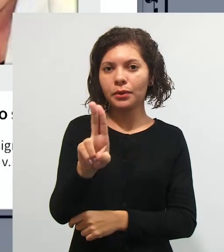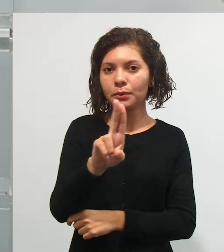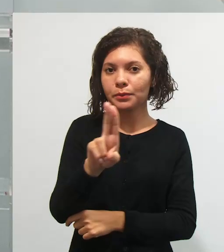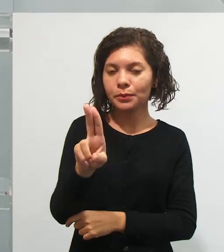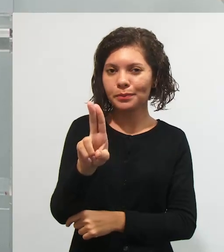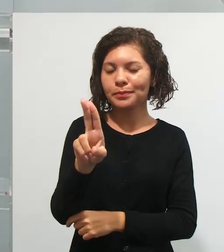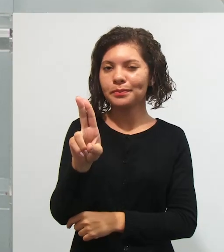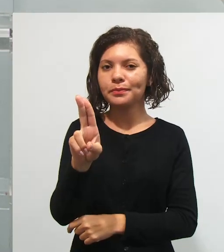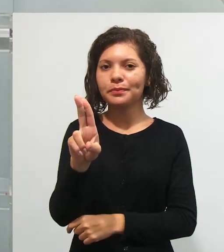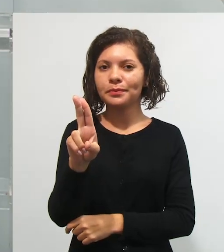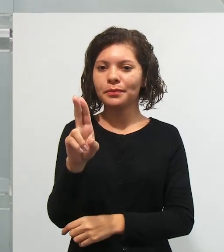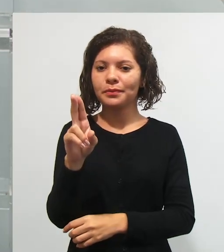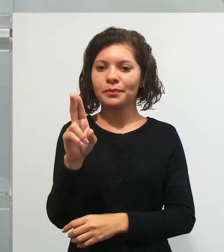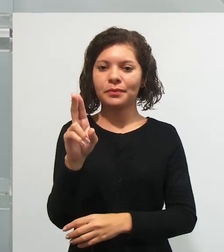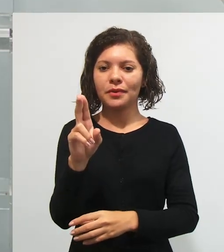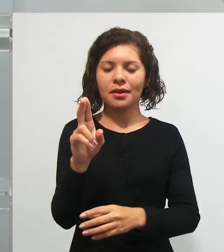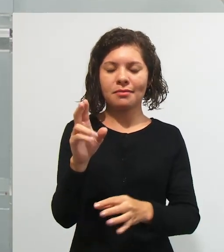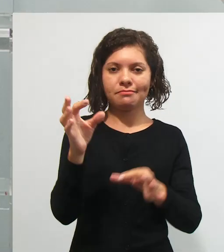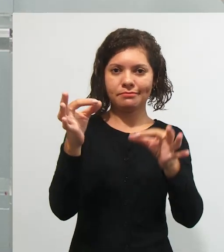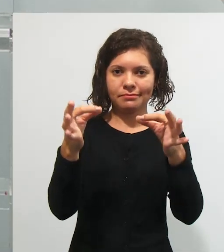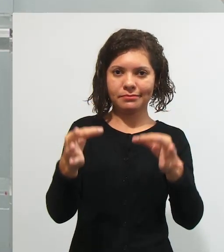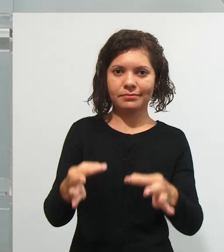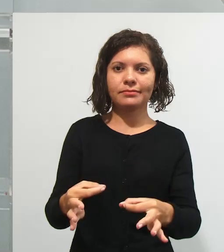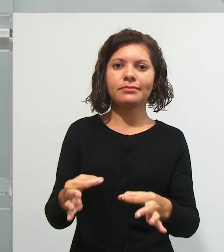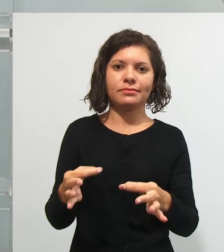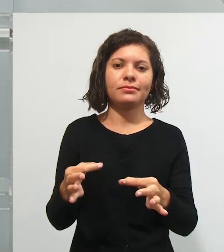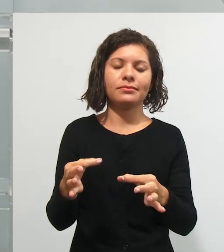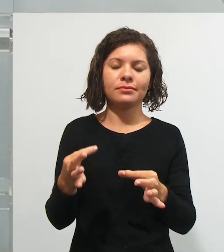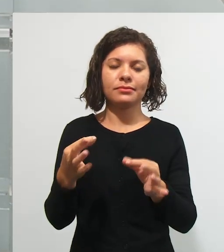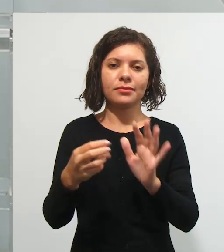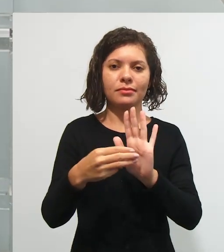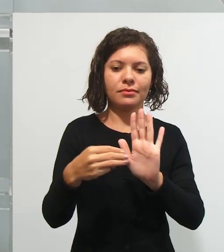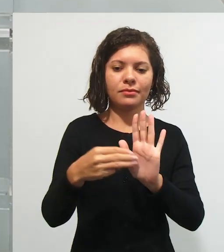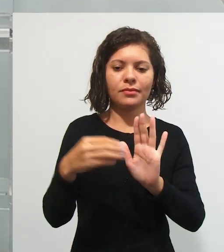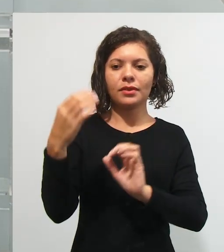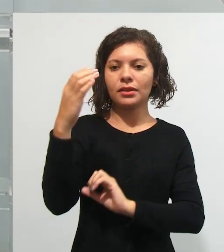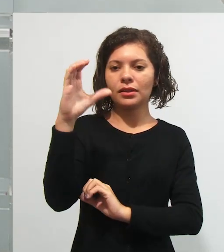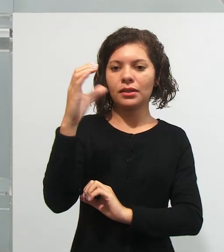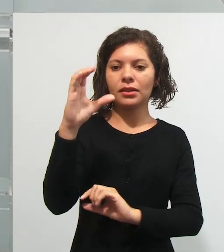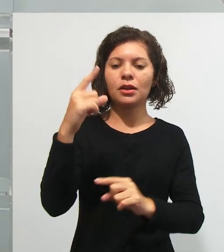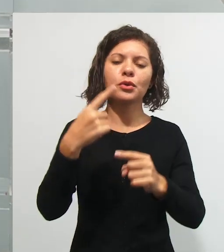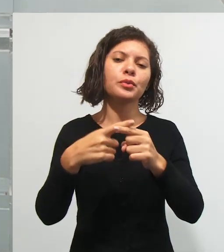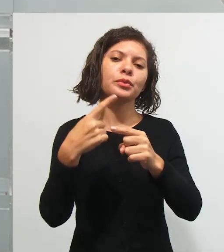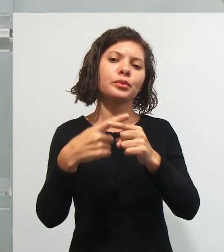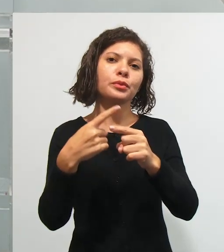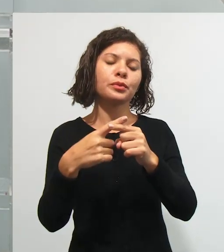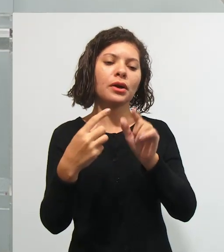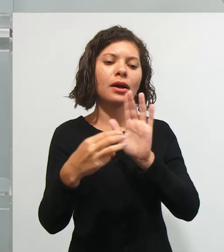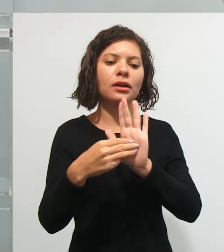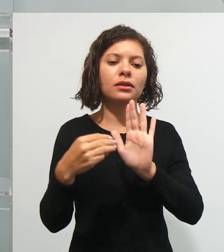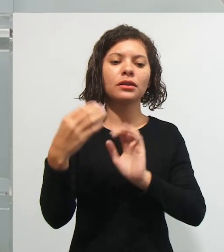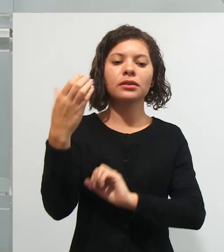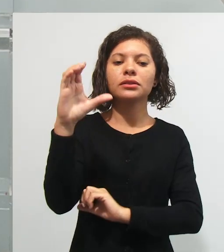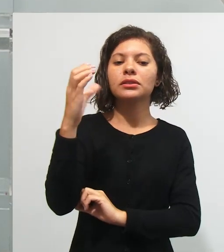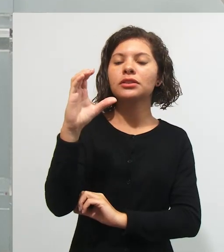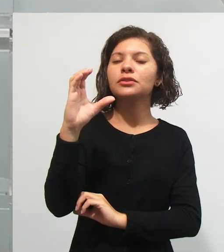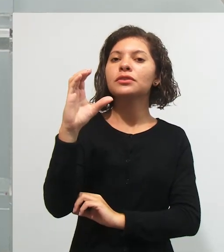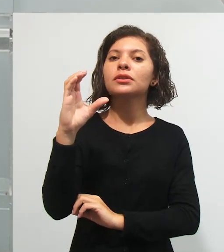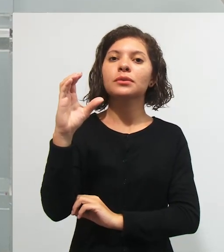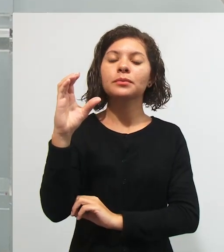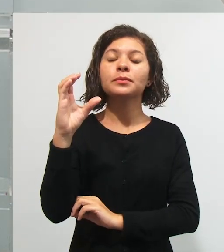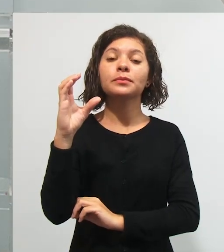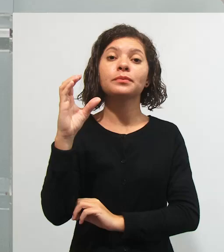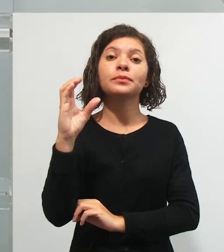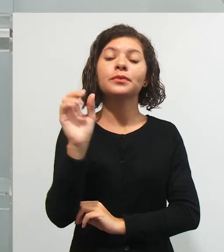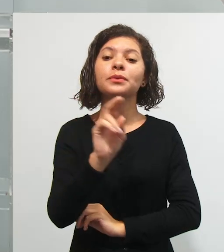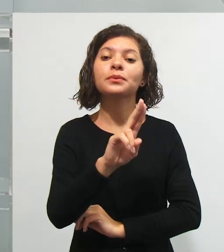bem definido na metodologia científica. O porquê na metodologia científica a gente nomeia